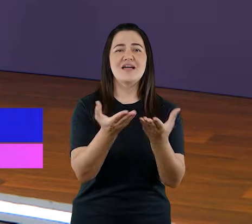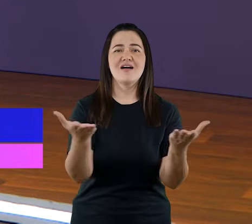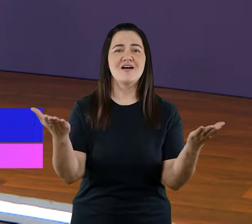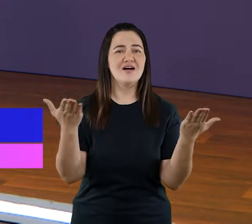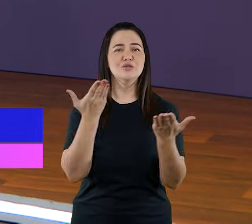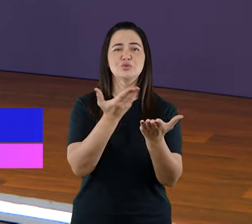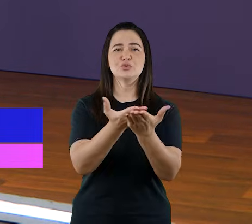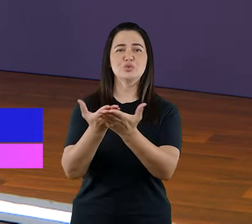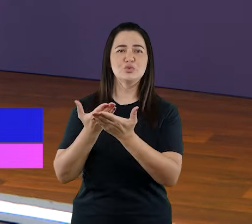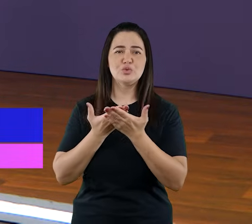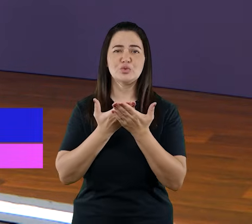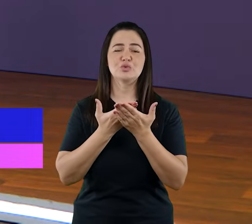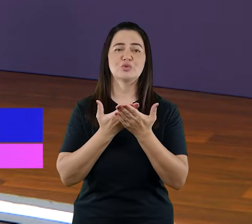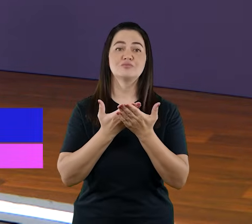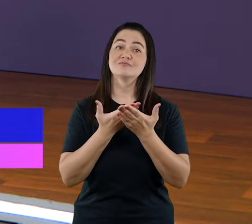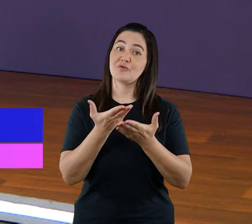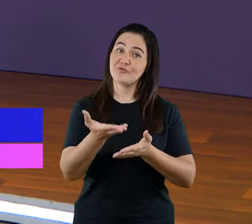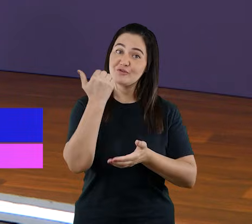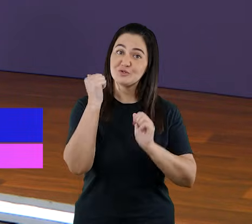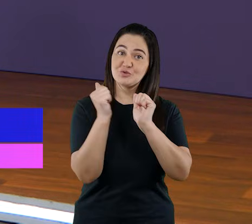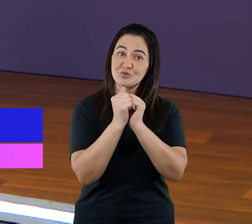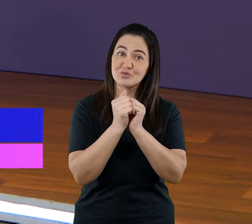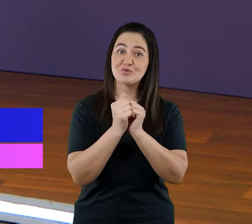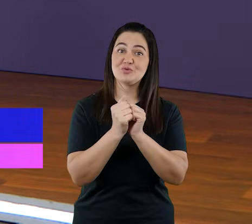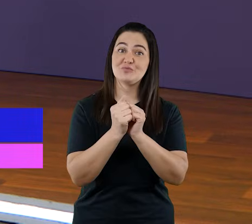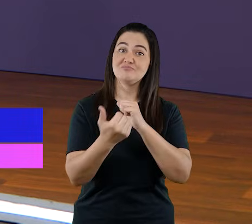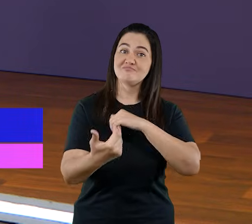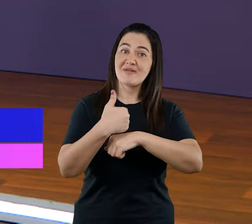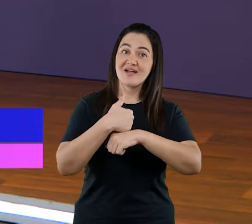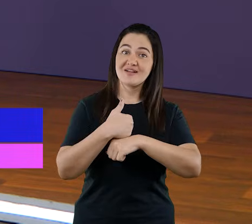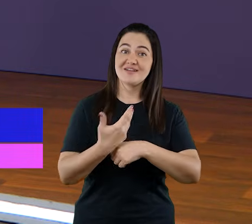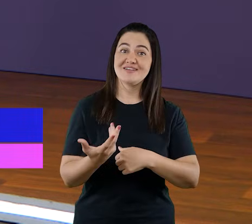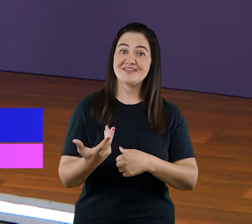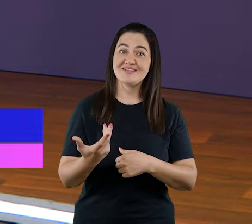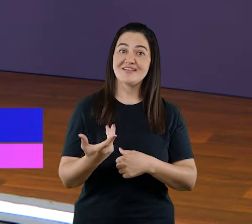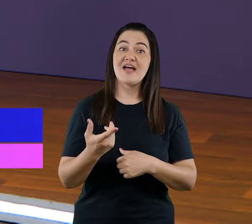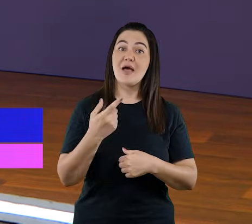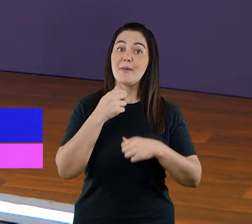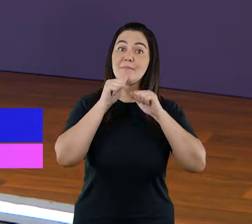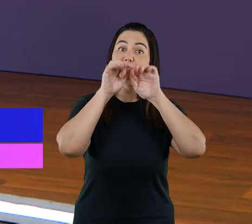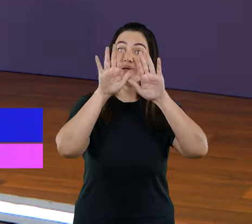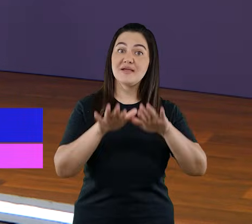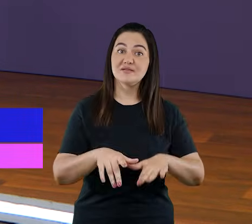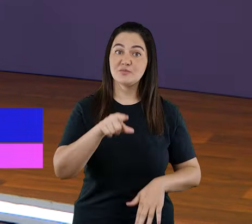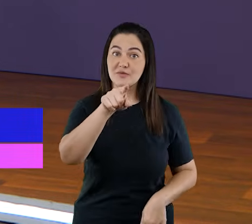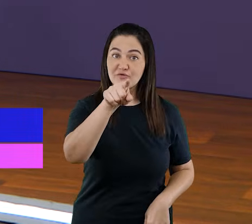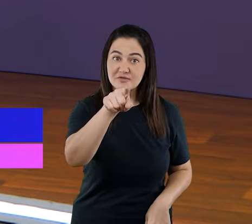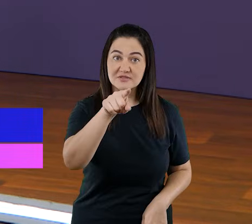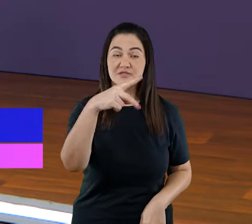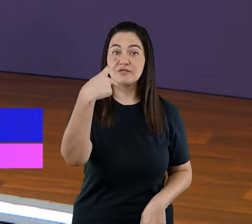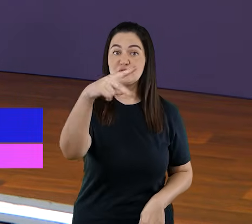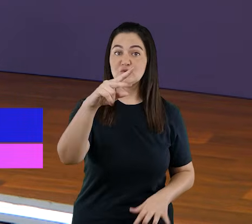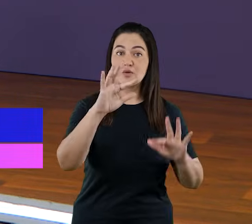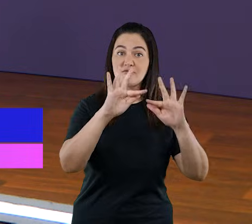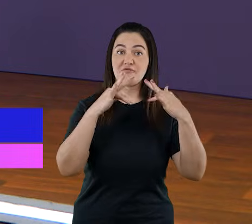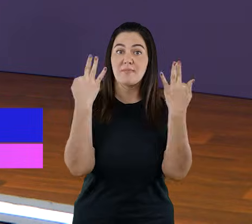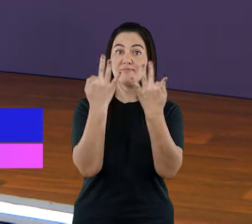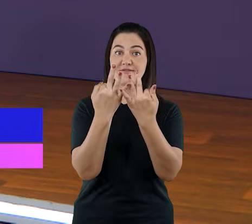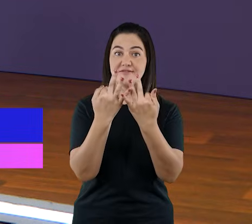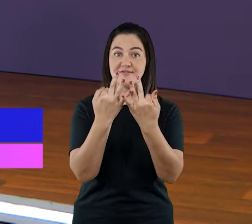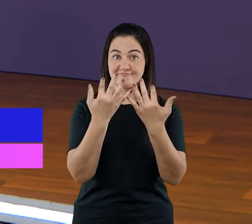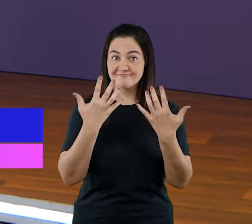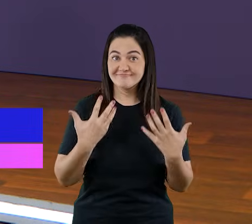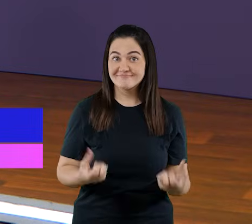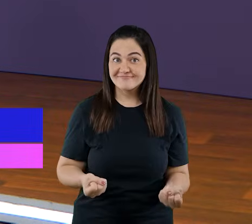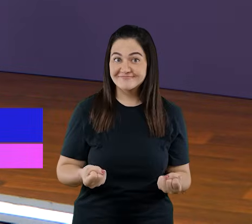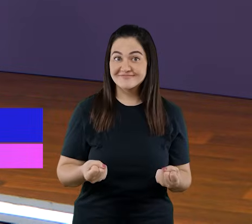porque você vai receber uma bênção muito especial. E essa bênção não é apenas para você, mas é também para toda a sua família. Então, dê